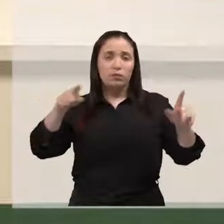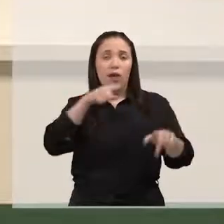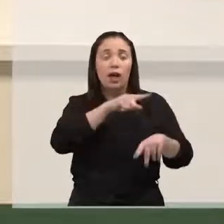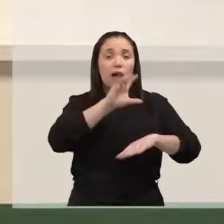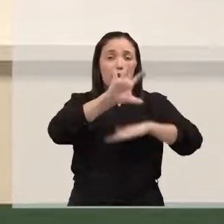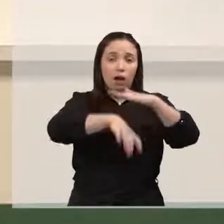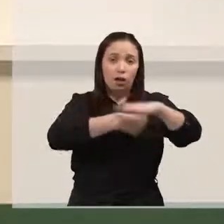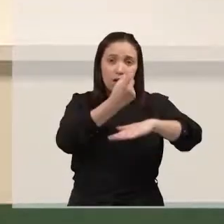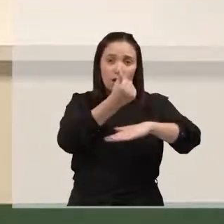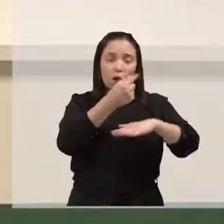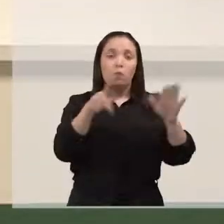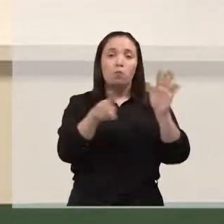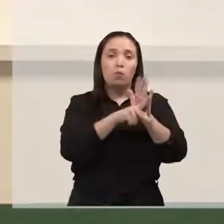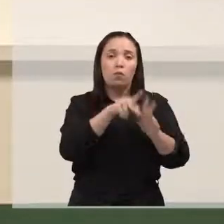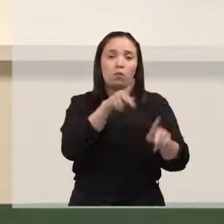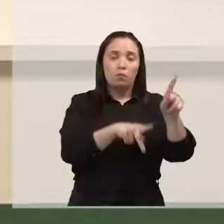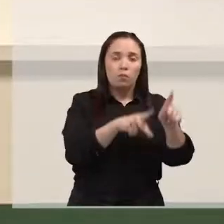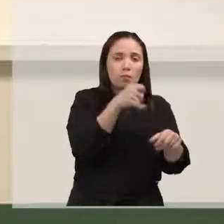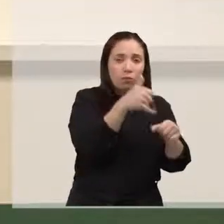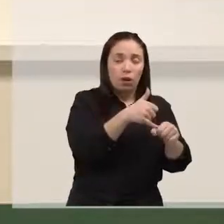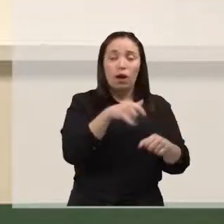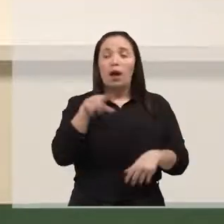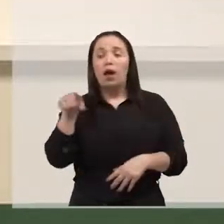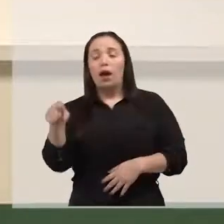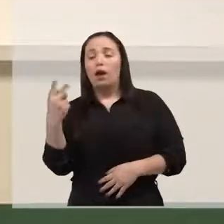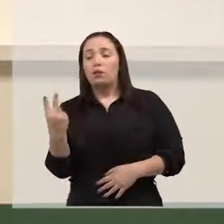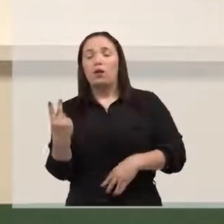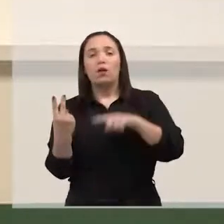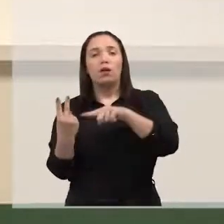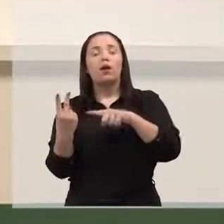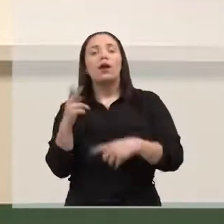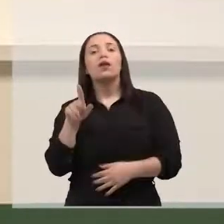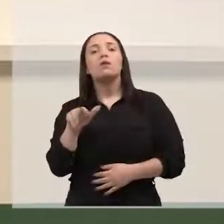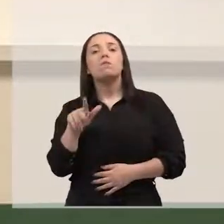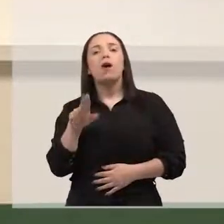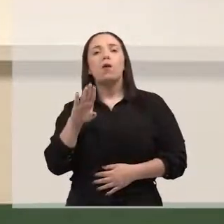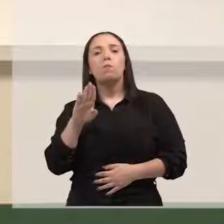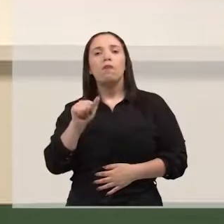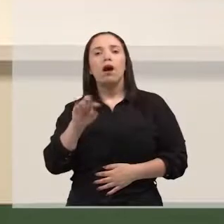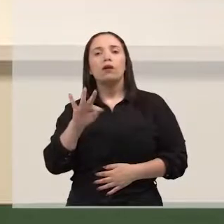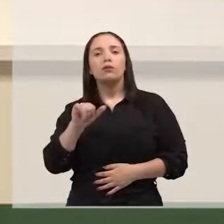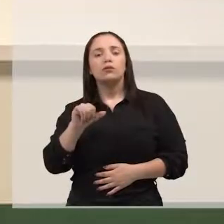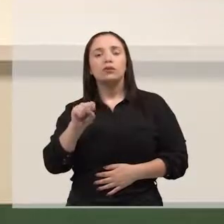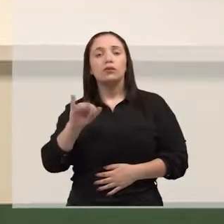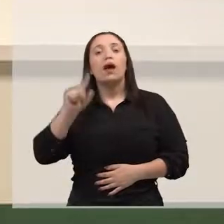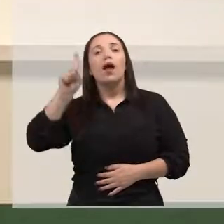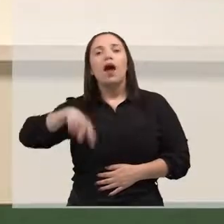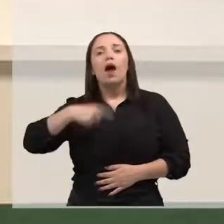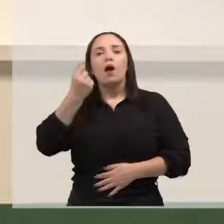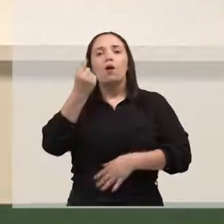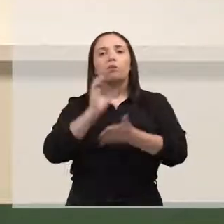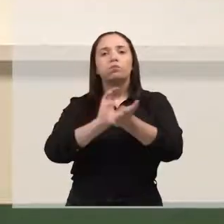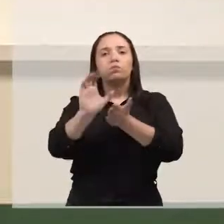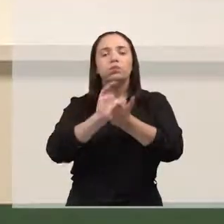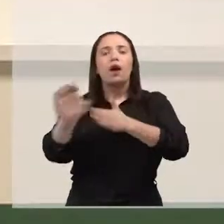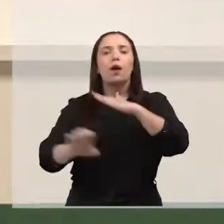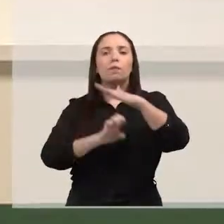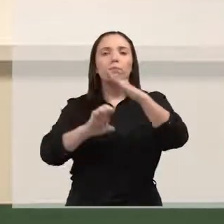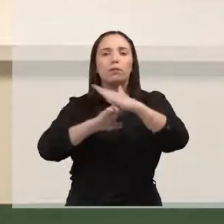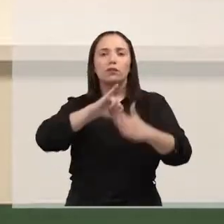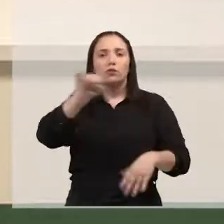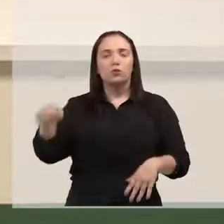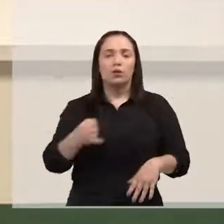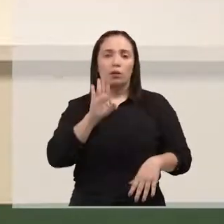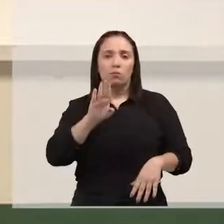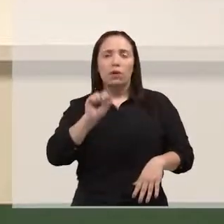Petrobras. Aos irmãos Wesley e Joesley, em relação a doações da JBS, né? E foi requentada aquela